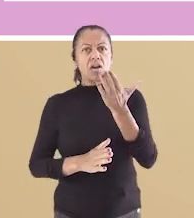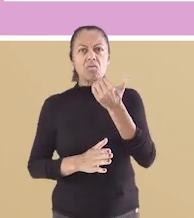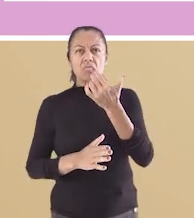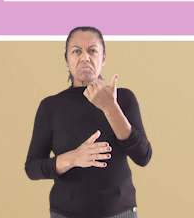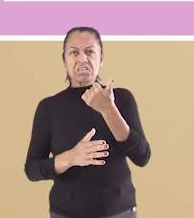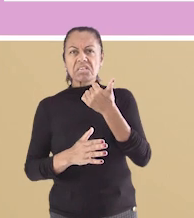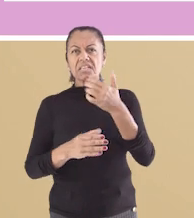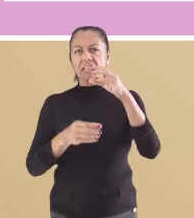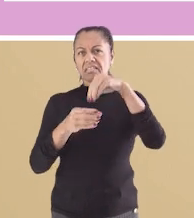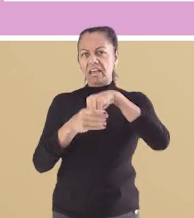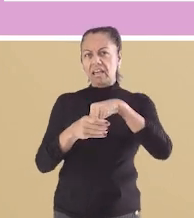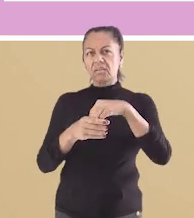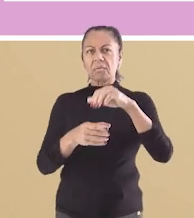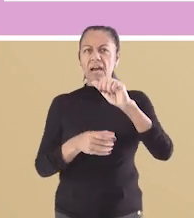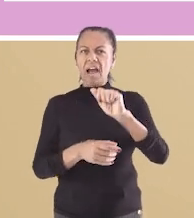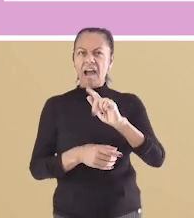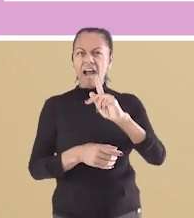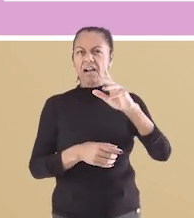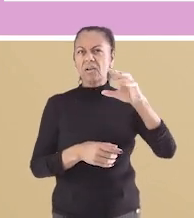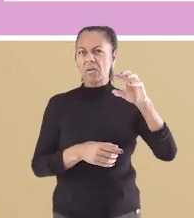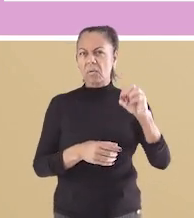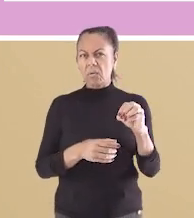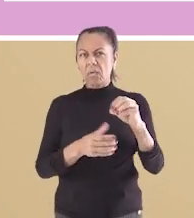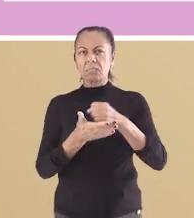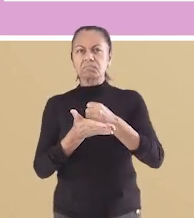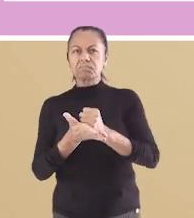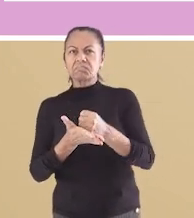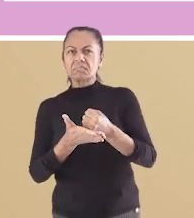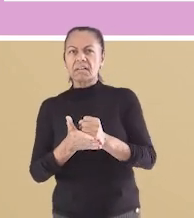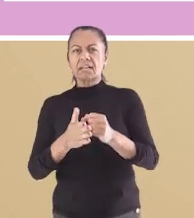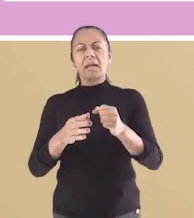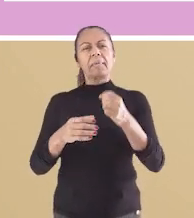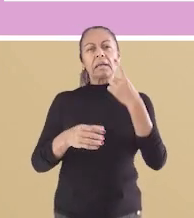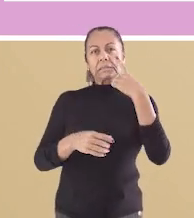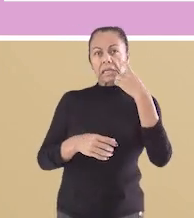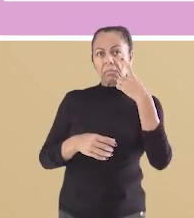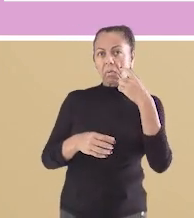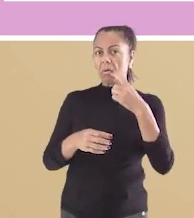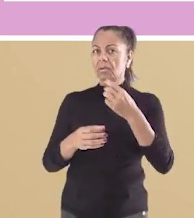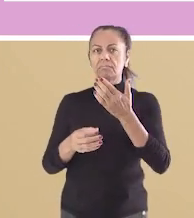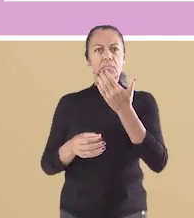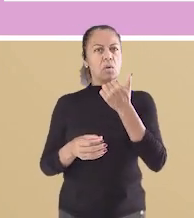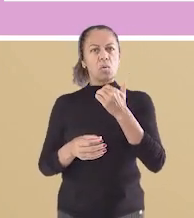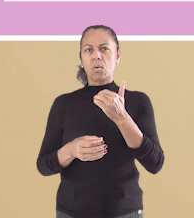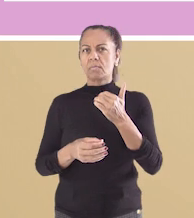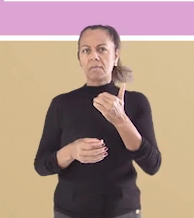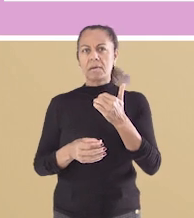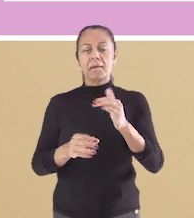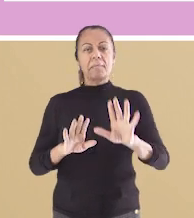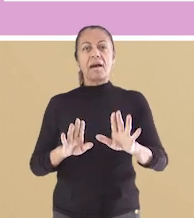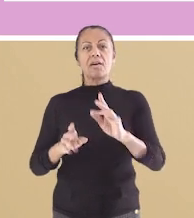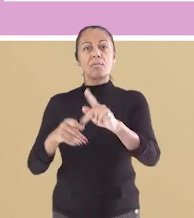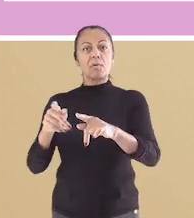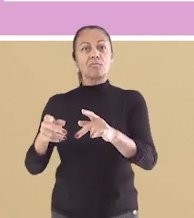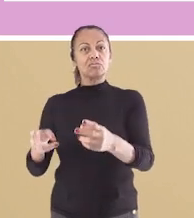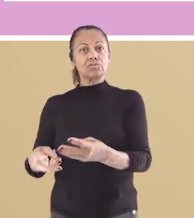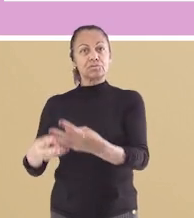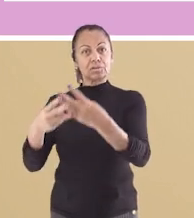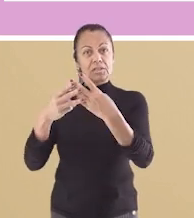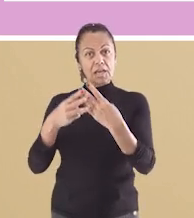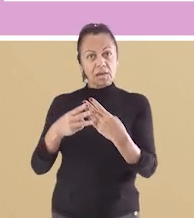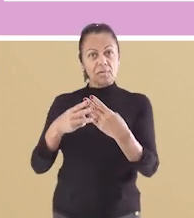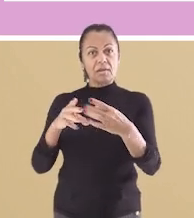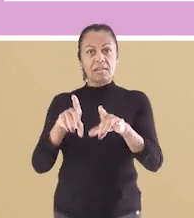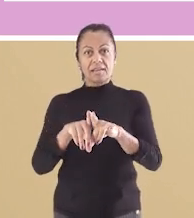comem alimentos que tenham alho ou cebola. Já os judeus, os muçulmanos e os